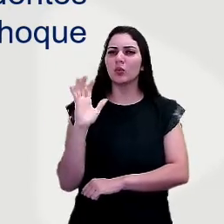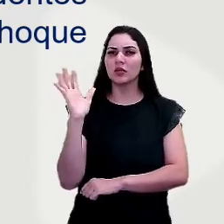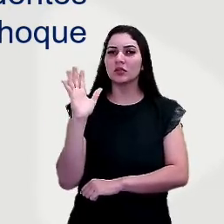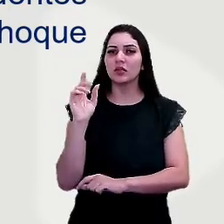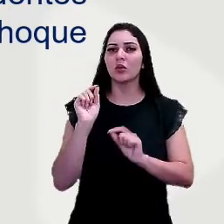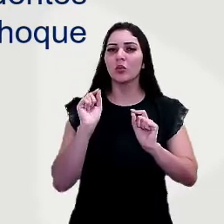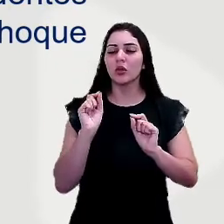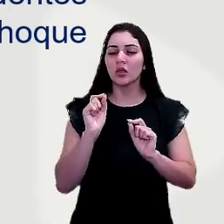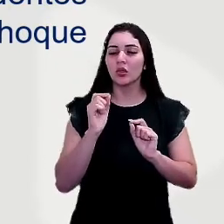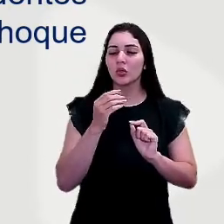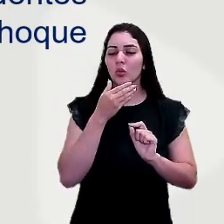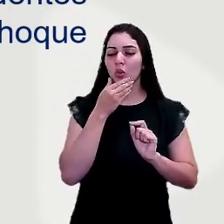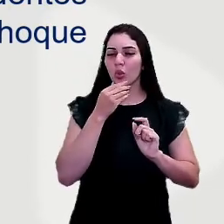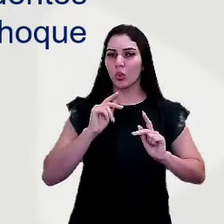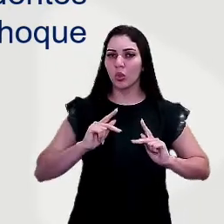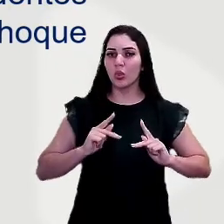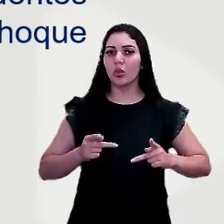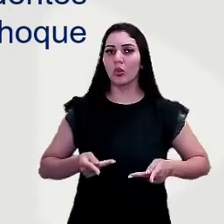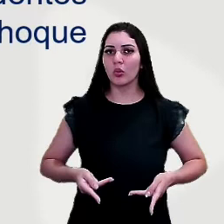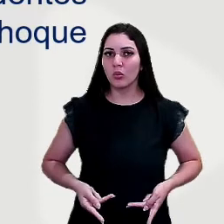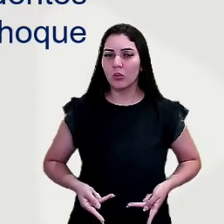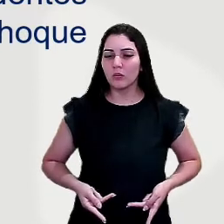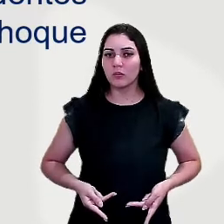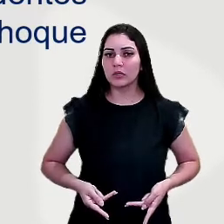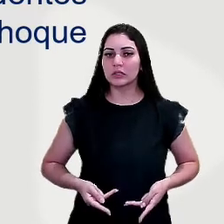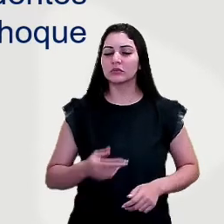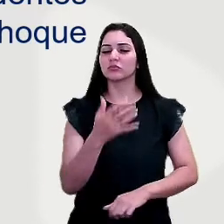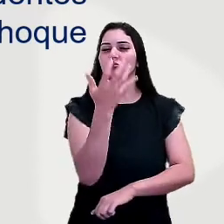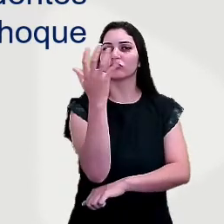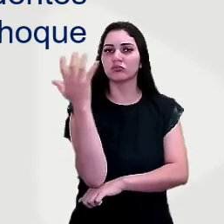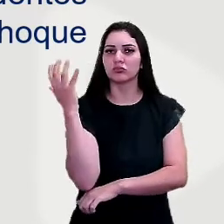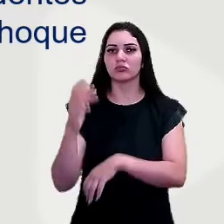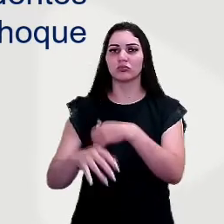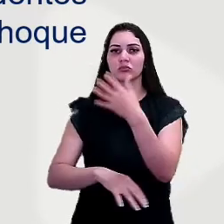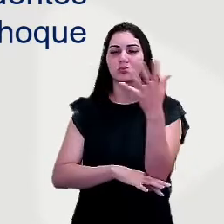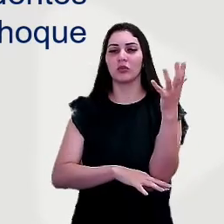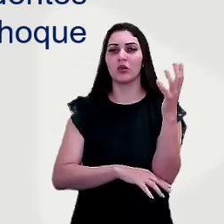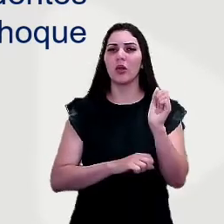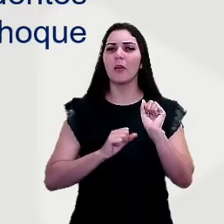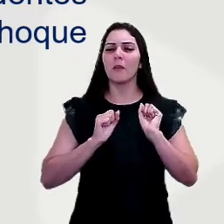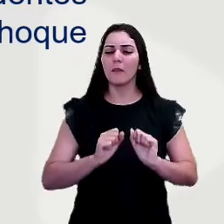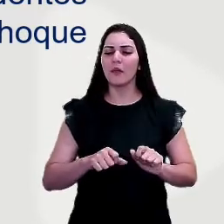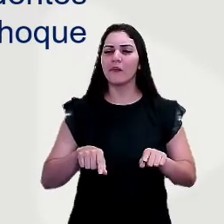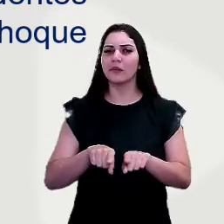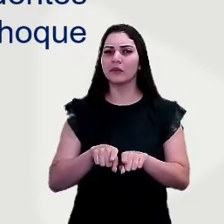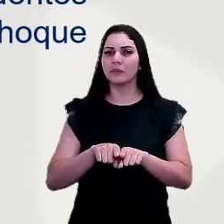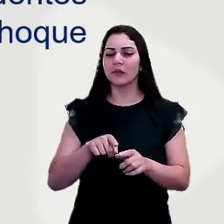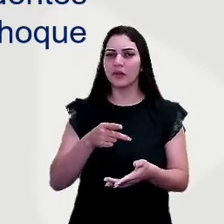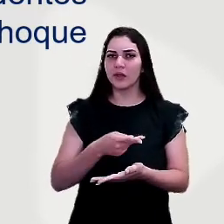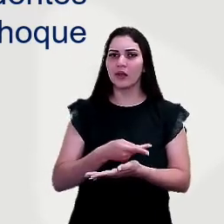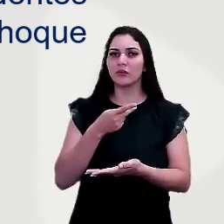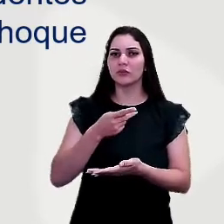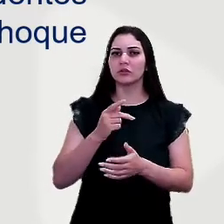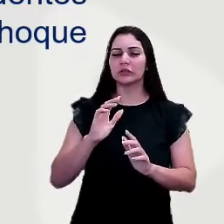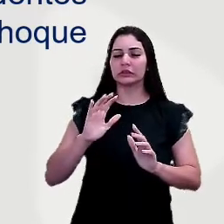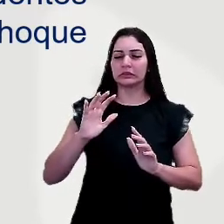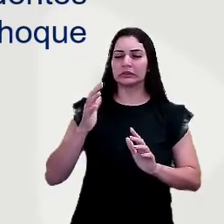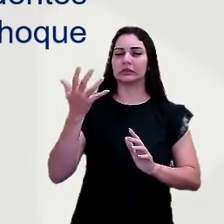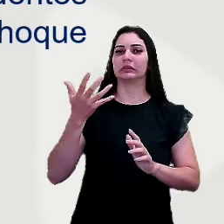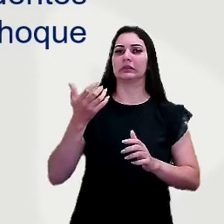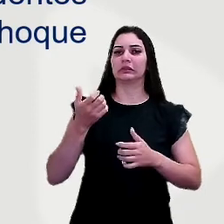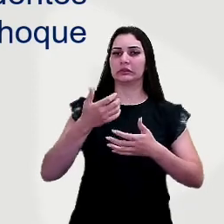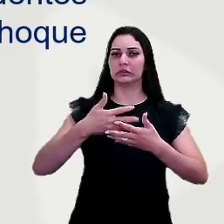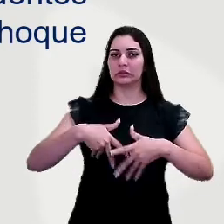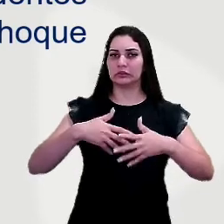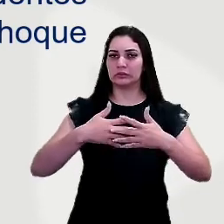homem sobre o meio ambiente. No entanto, pode ser resultado de acidentes naturais, a explosão de um vulcão,